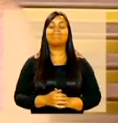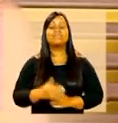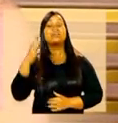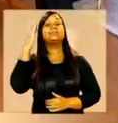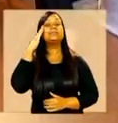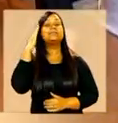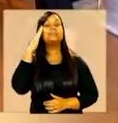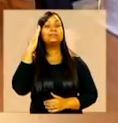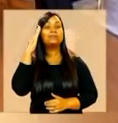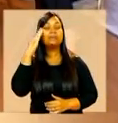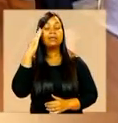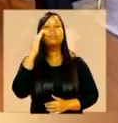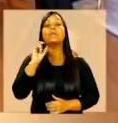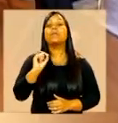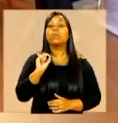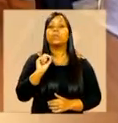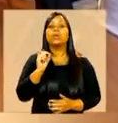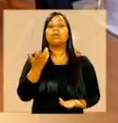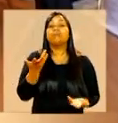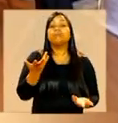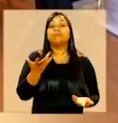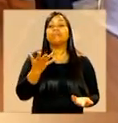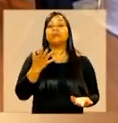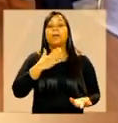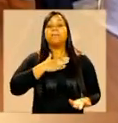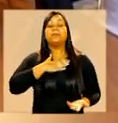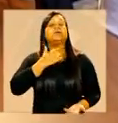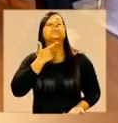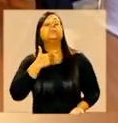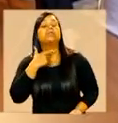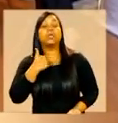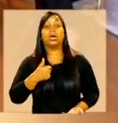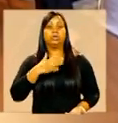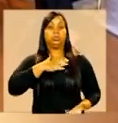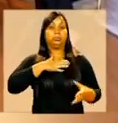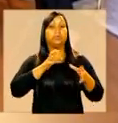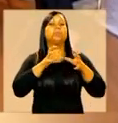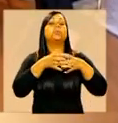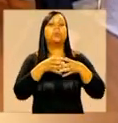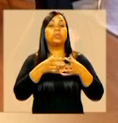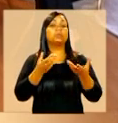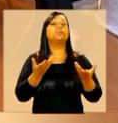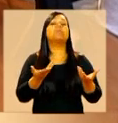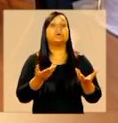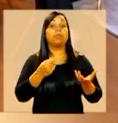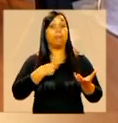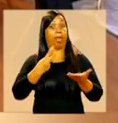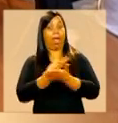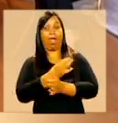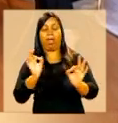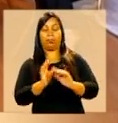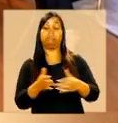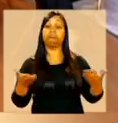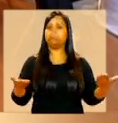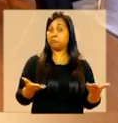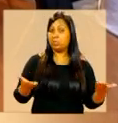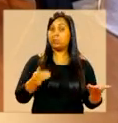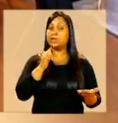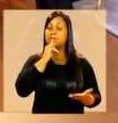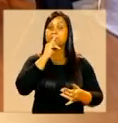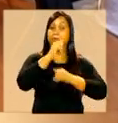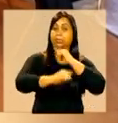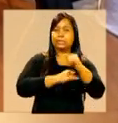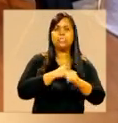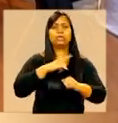Eu saber qual que é um pouco a minha tribo, a minha Sim, turma, pra não é isso? errar. Nessas horas, por